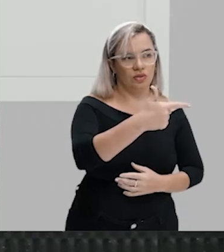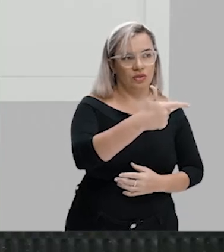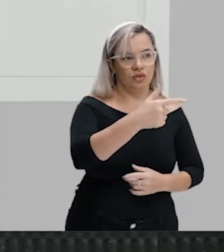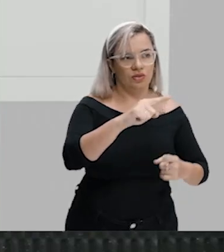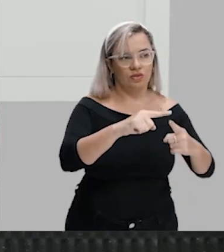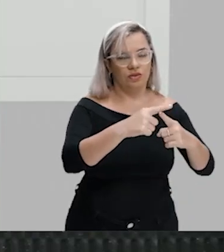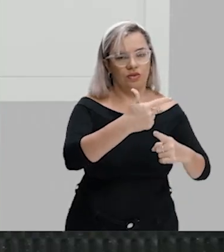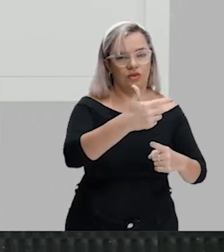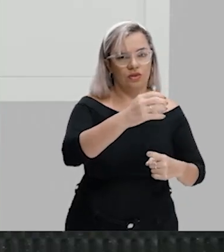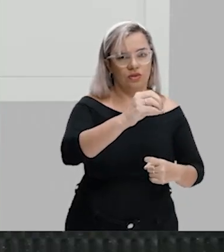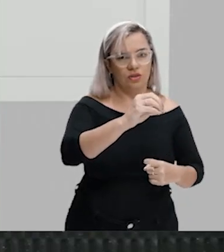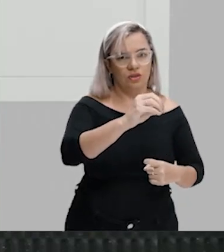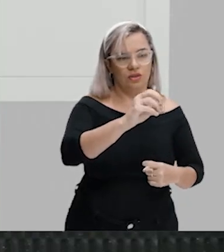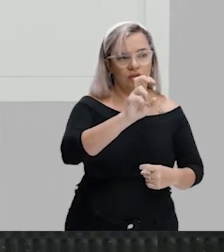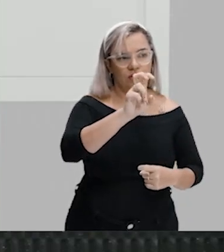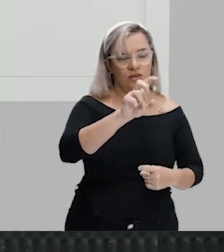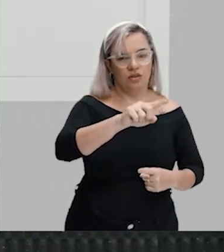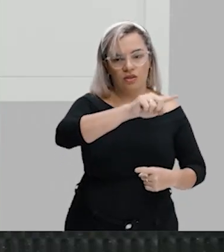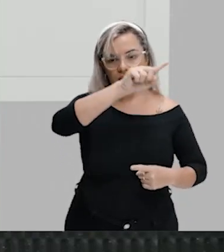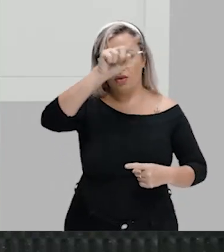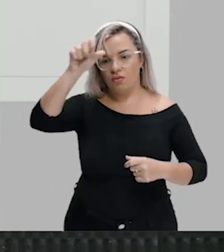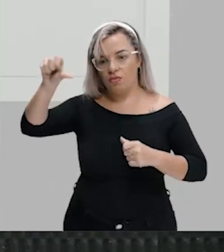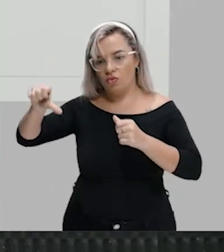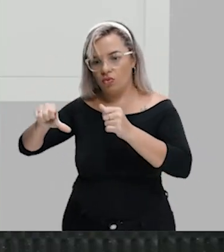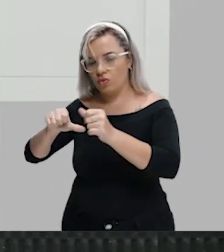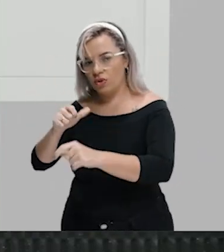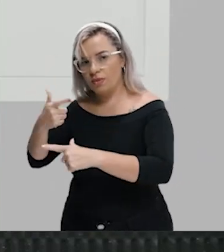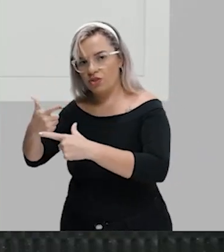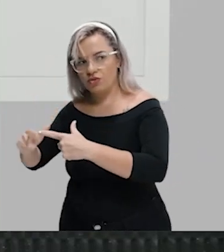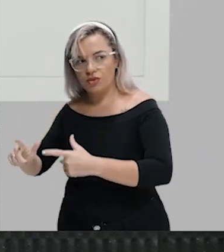aqui, ó, passa para o outro lado dividindo. Vai ficar 2